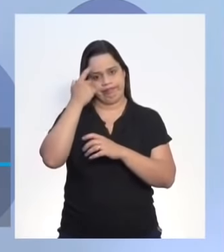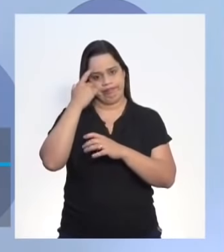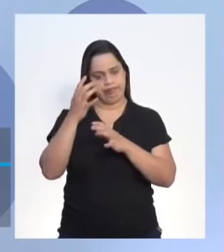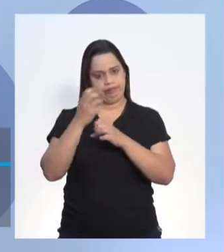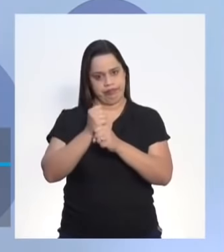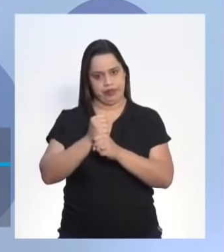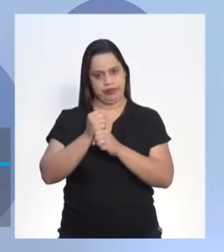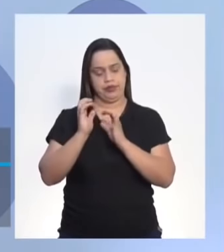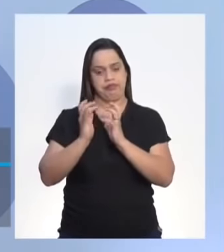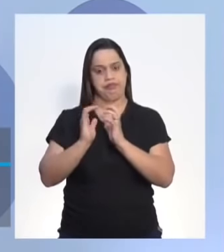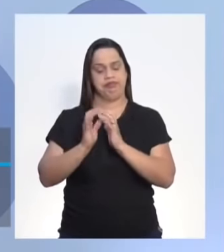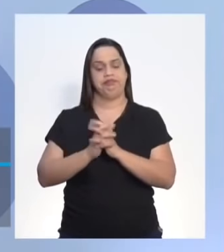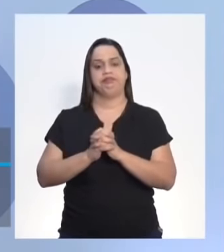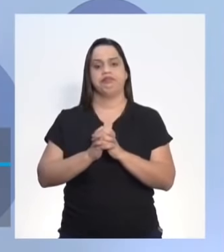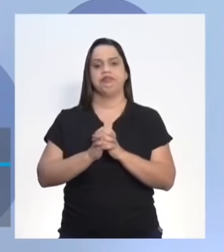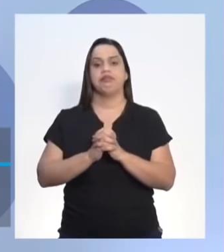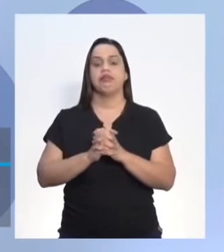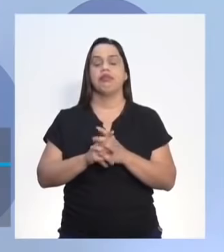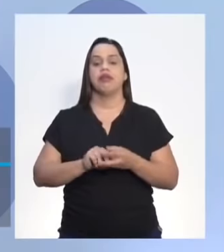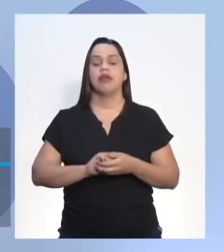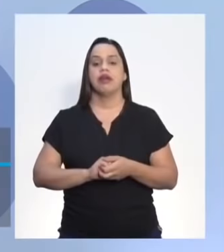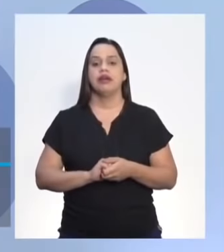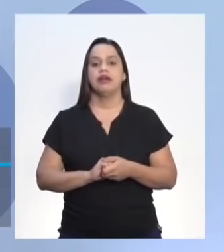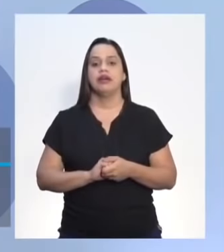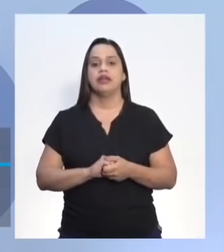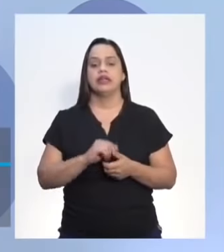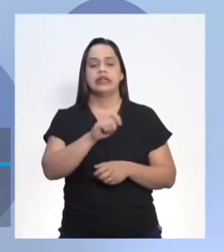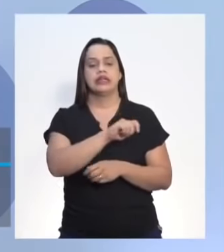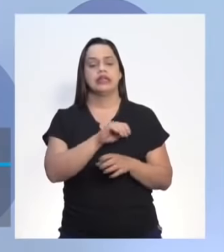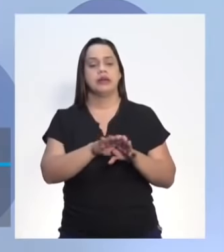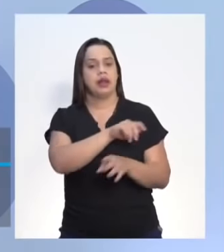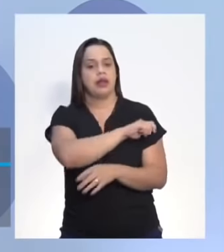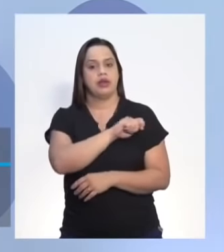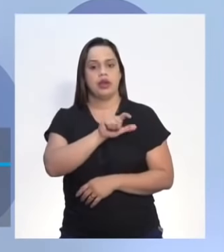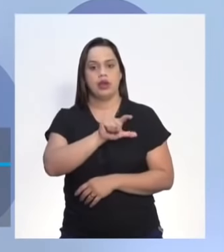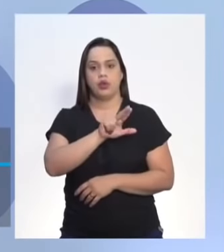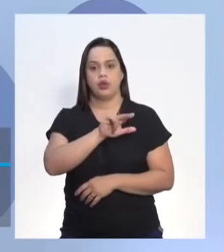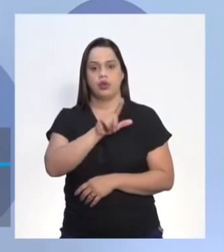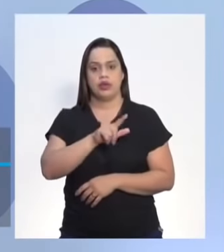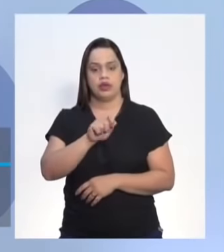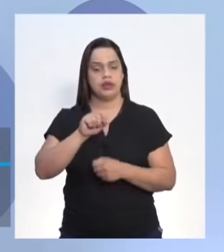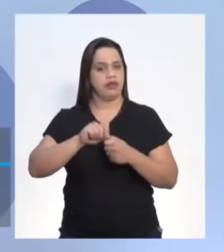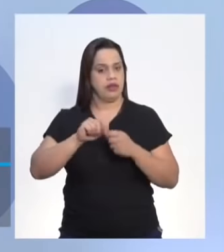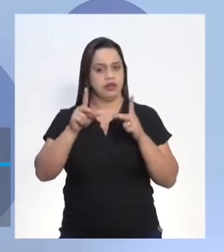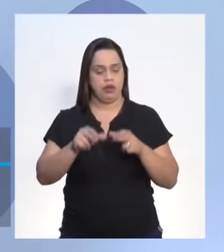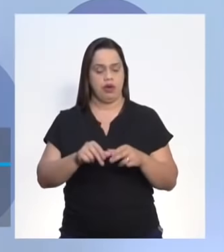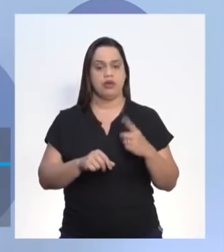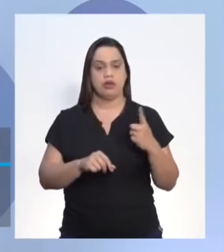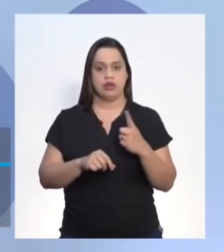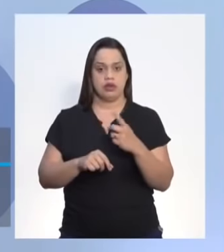cálculo mental. A Luísa também fez a mesma coisa. R$